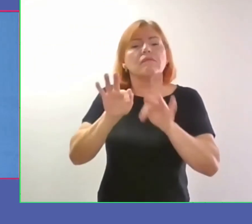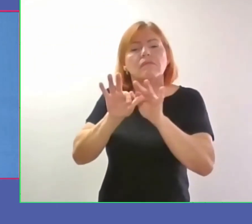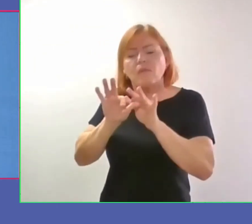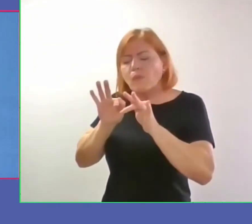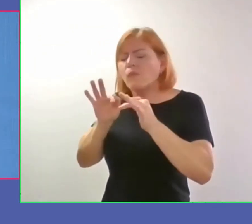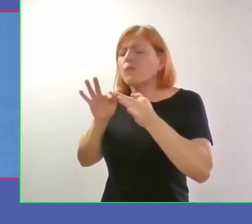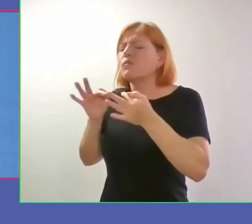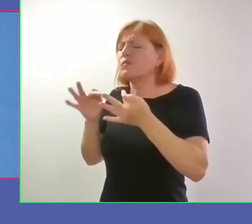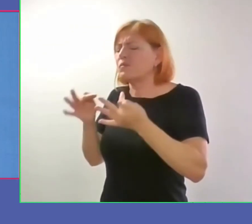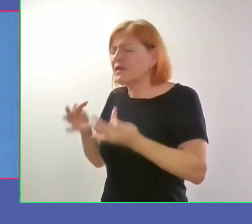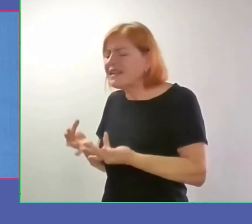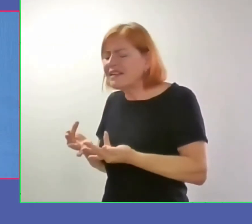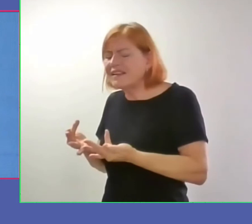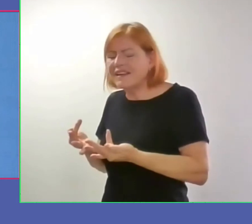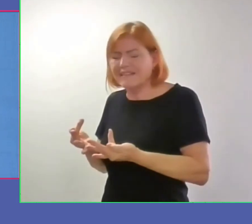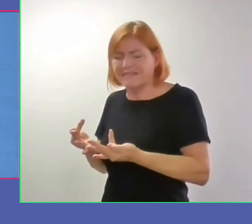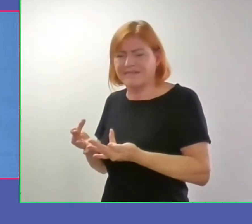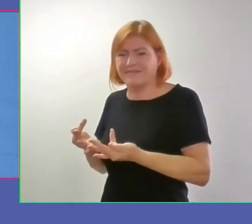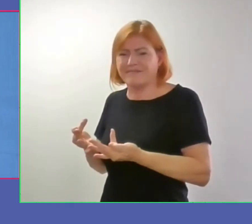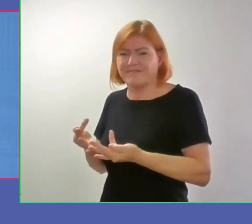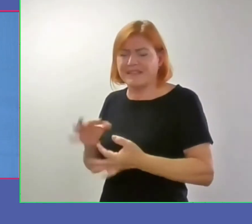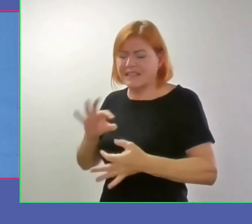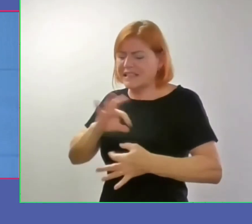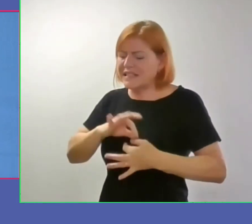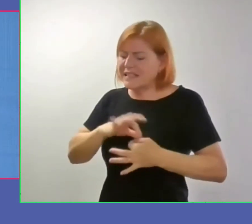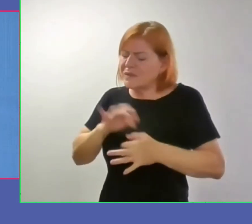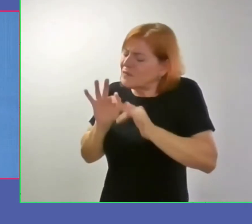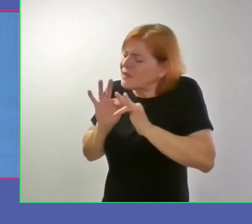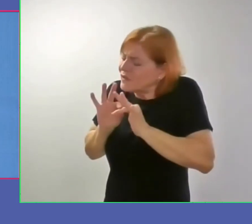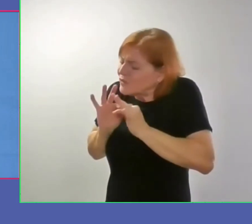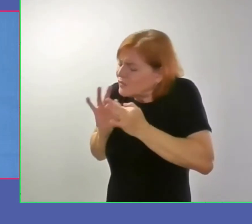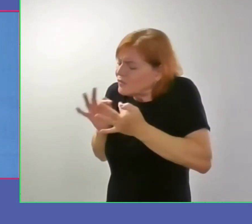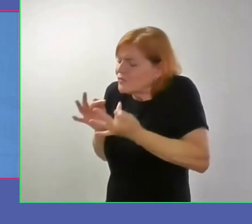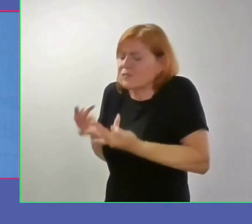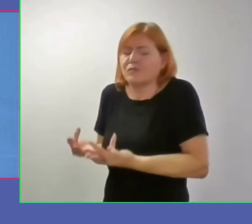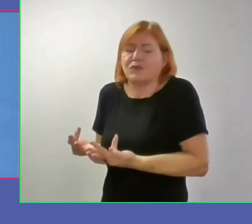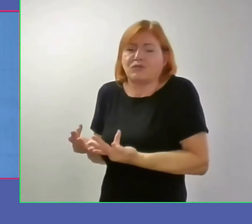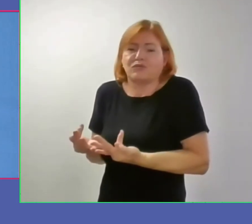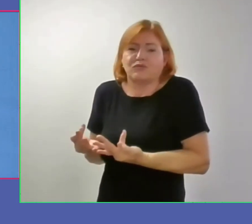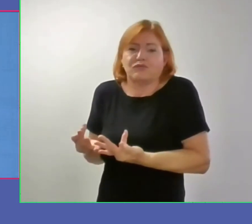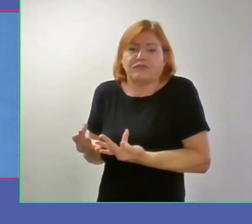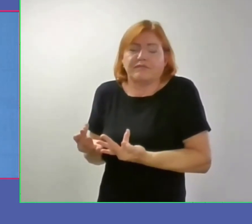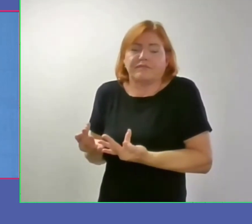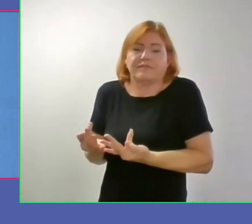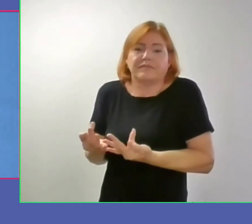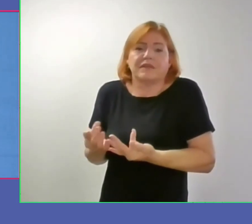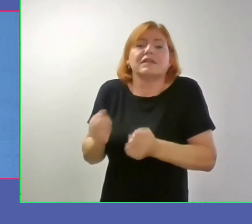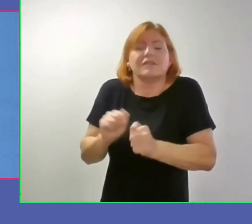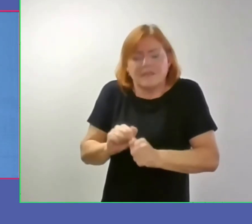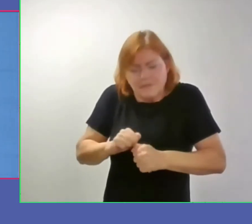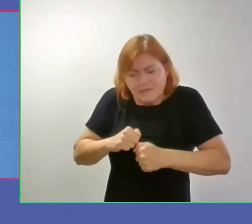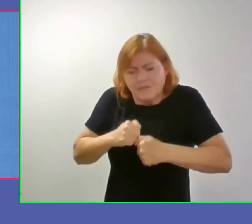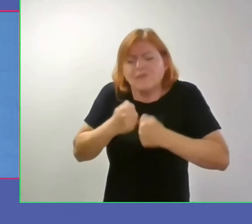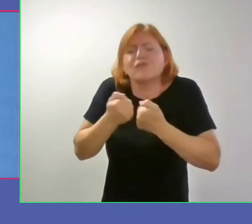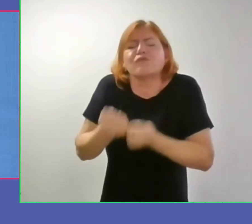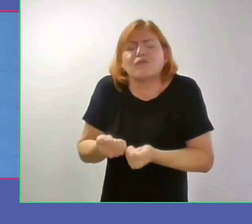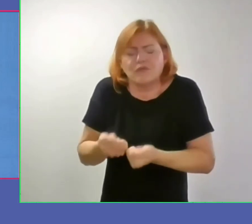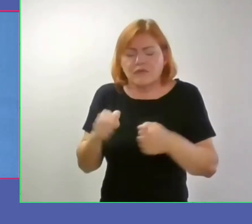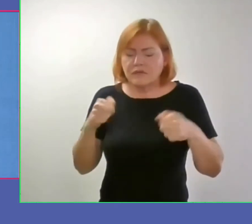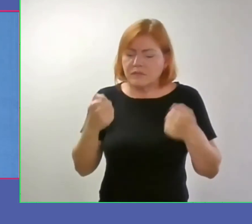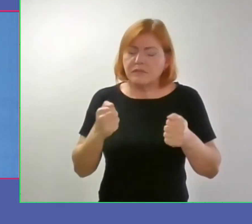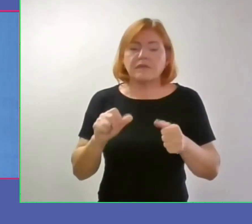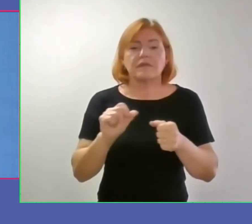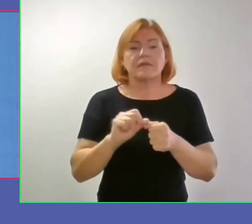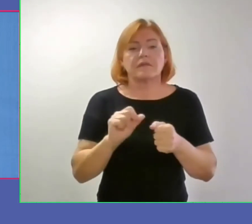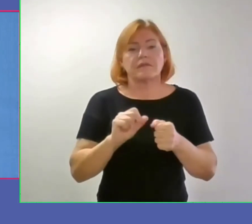espírito contrito, hoje espírito humilde. Esse é o esforço que devemos fazer. Toda